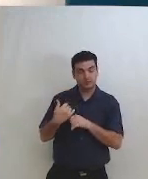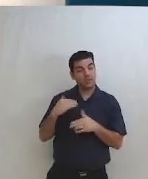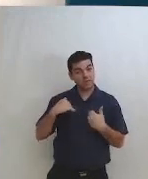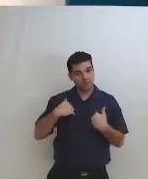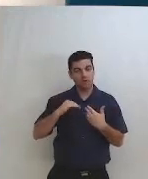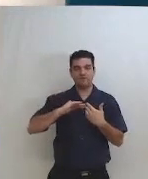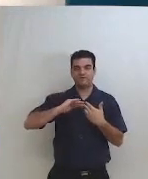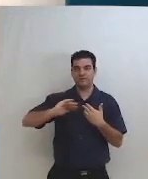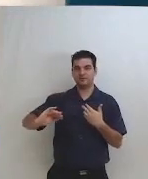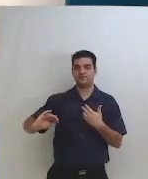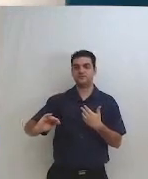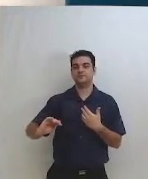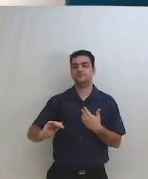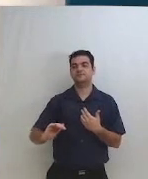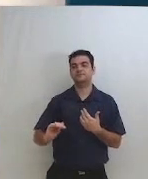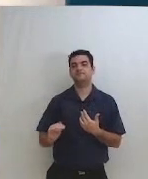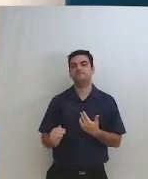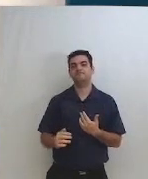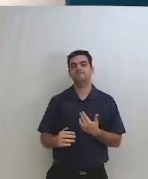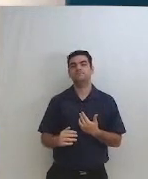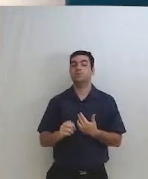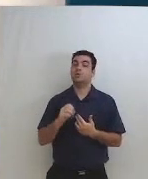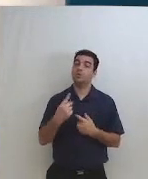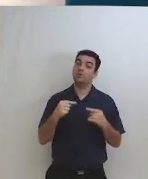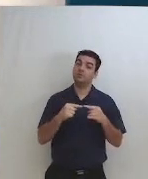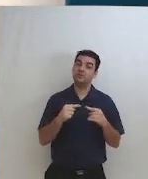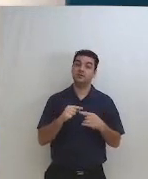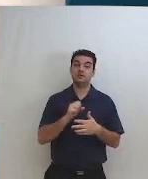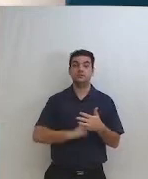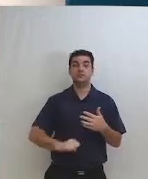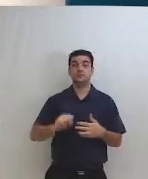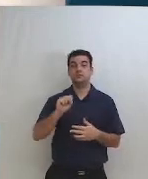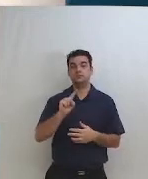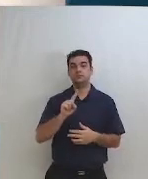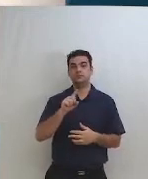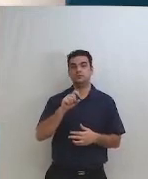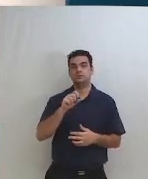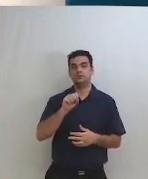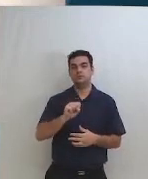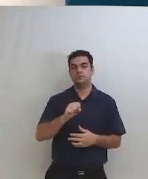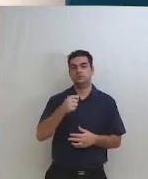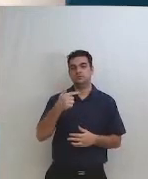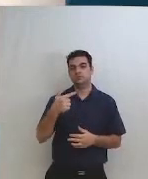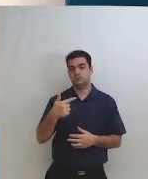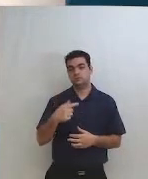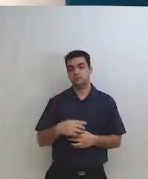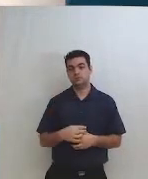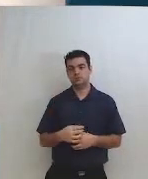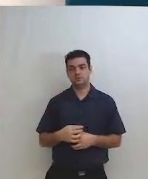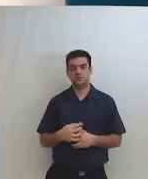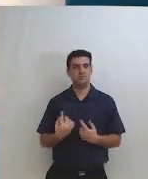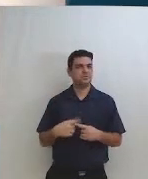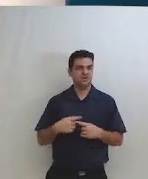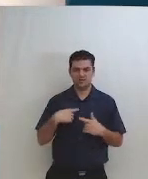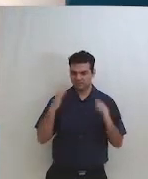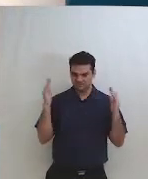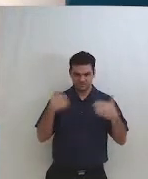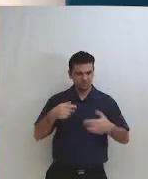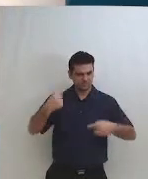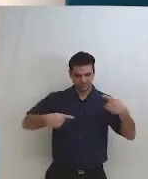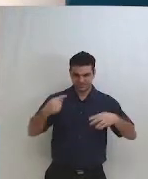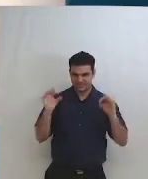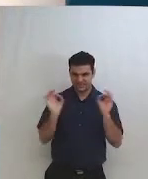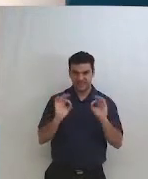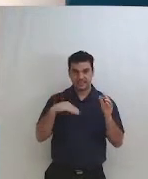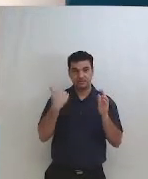Estou aplicando a súmula 182, porque não houve impugnação específica de todos os